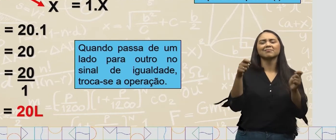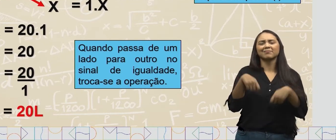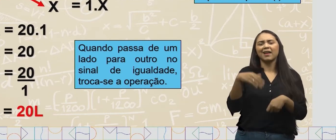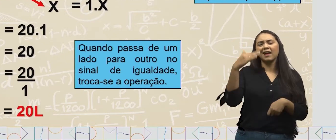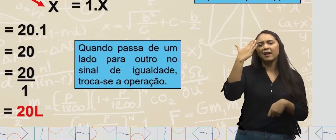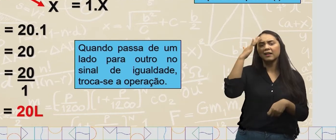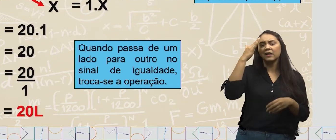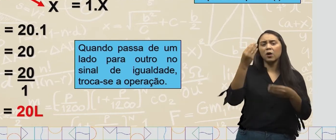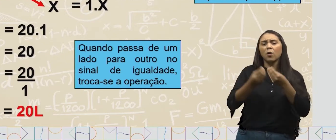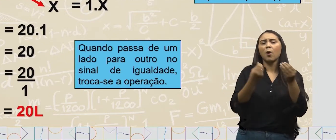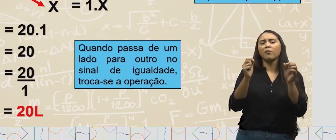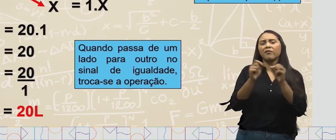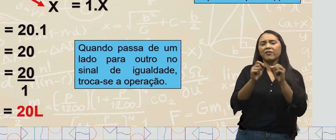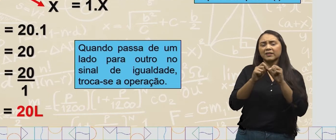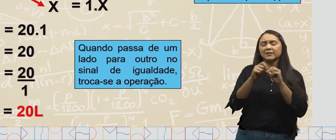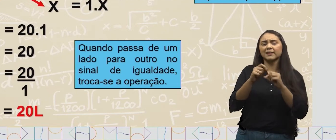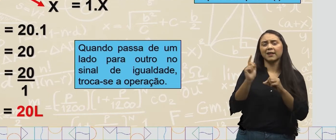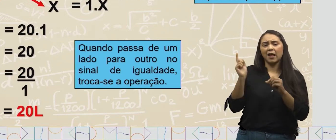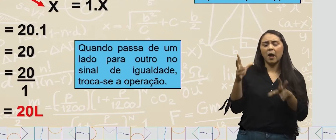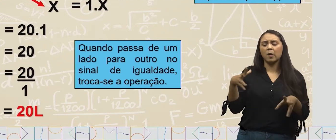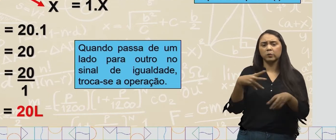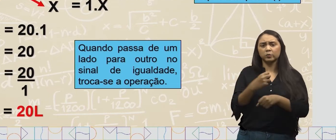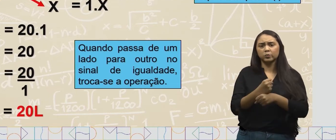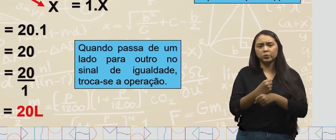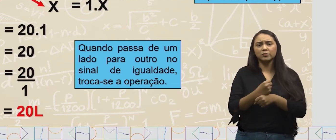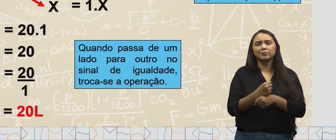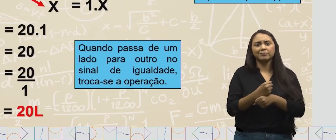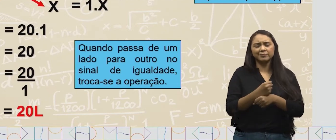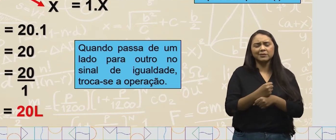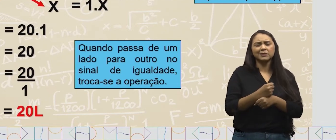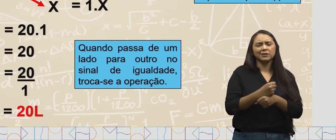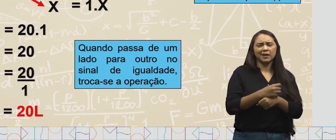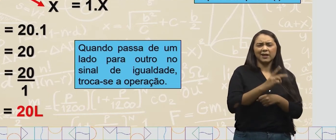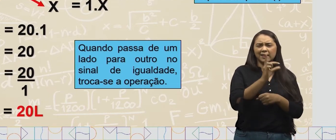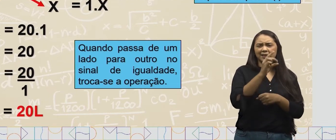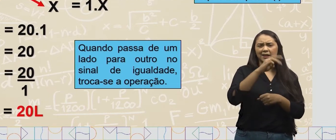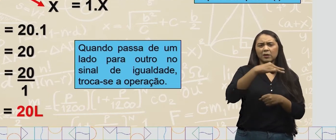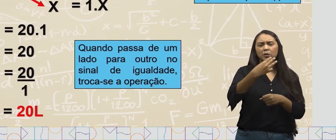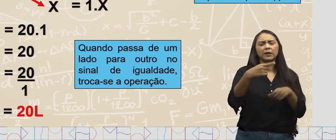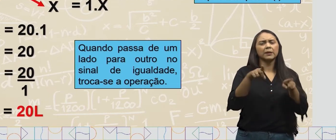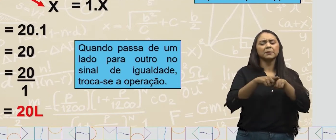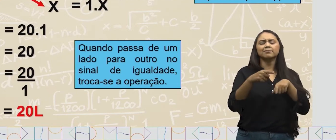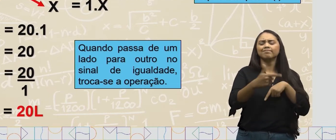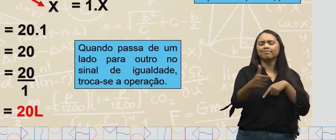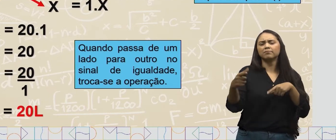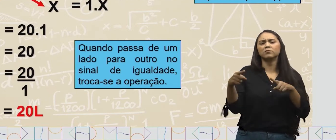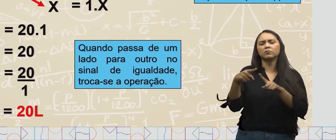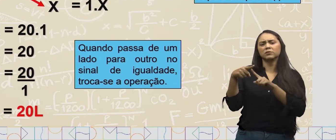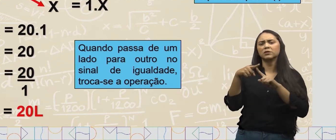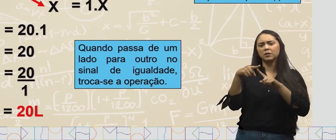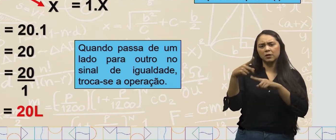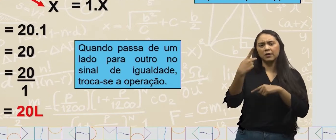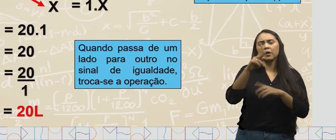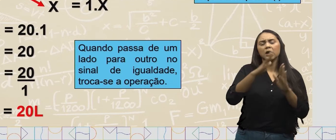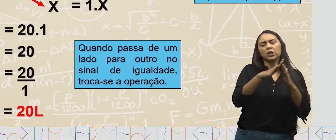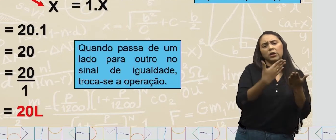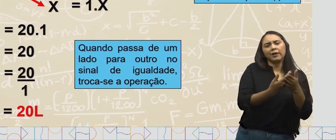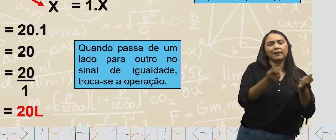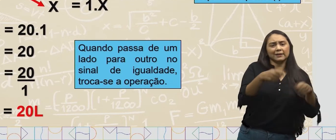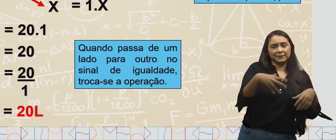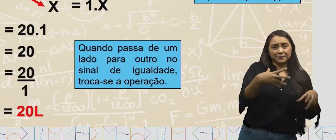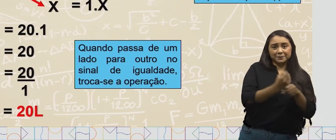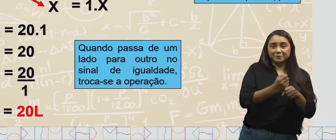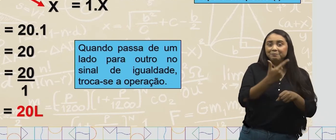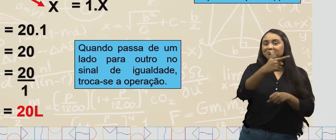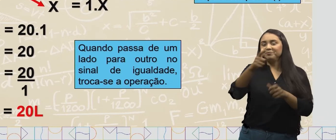regra de Thys não só aí em decímetros cúbicos, como em muitas situações na sua casa, na sua escola,